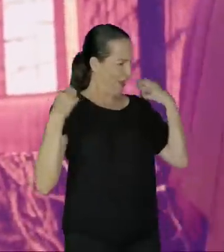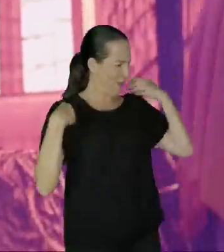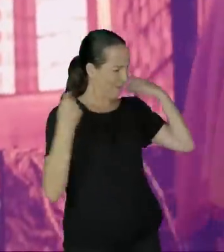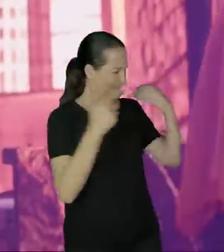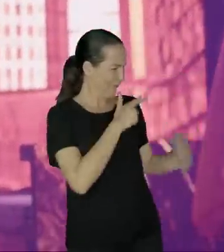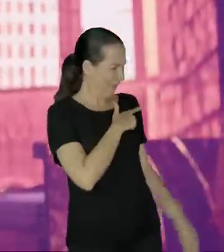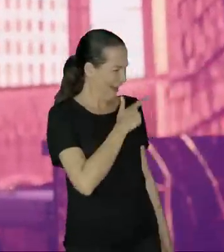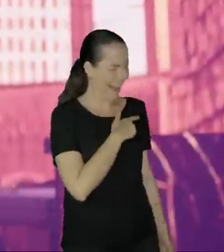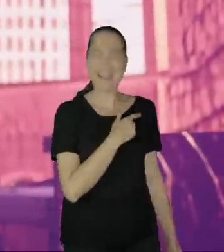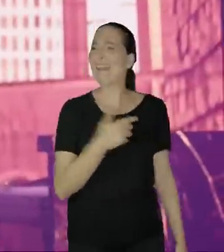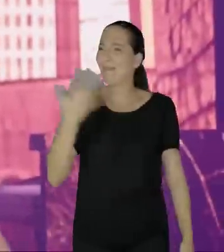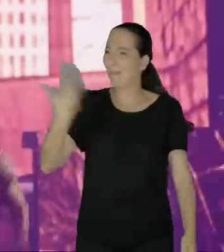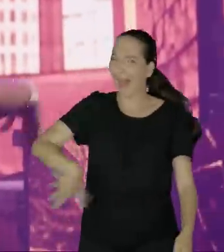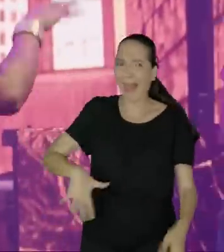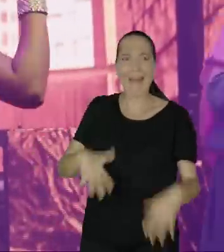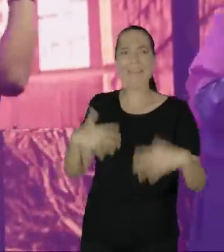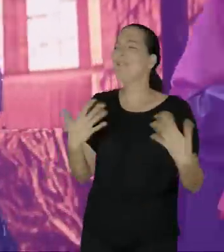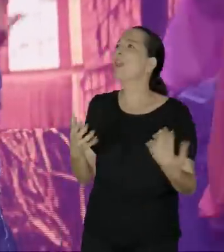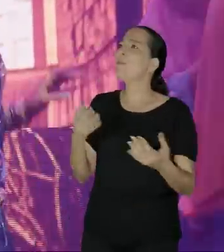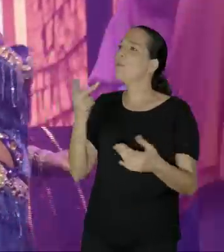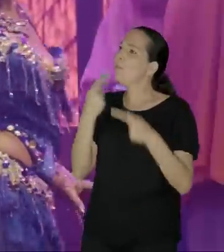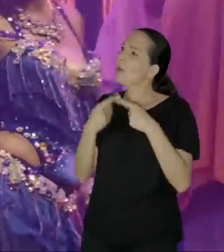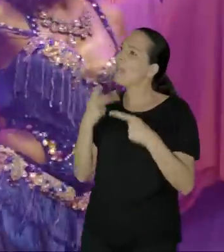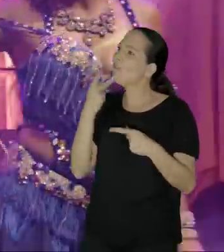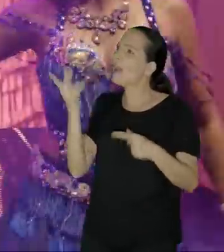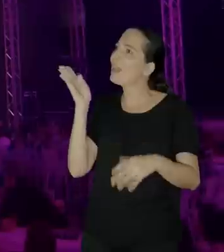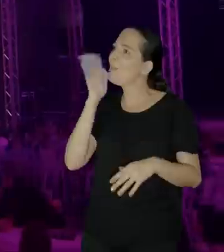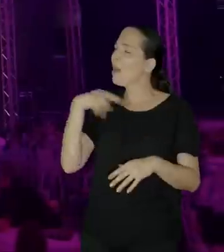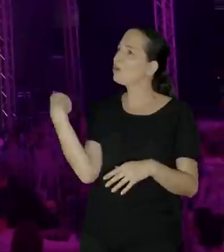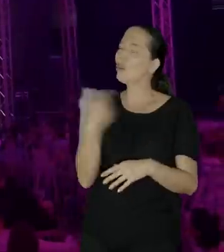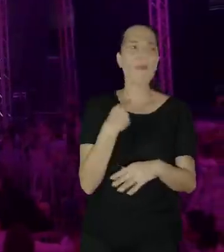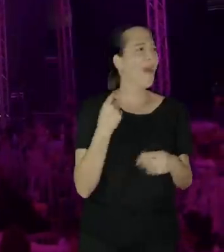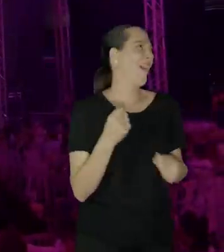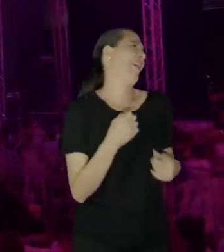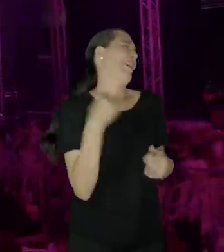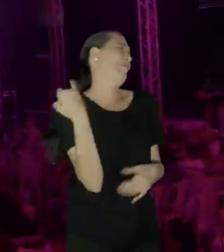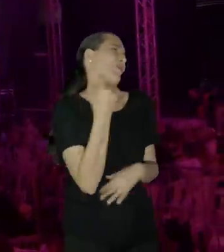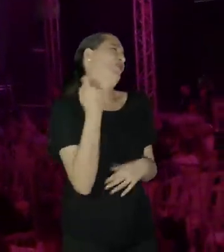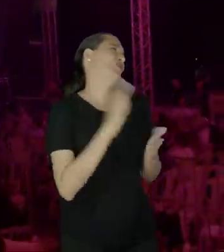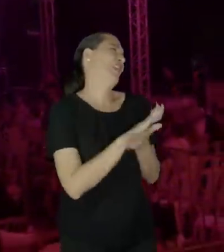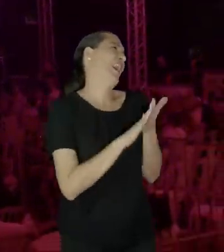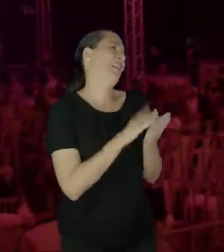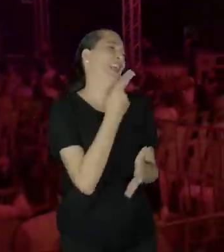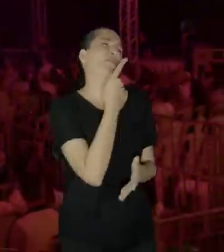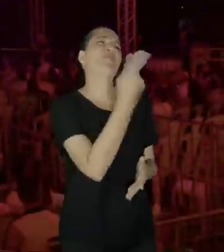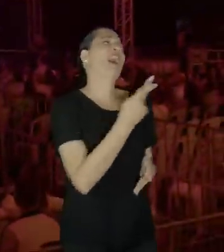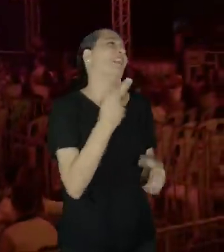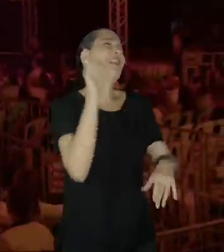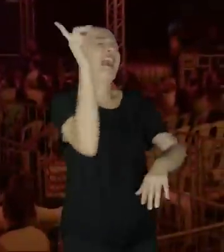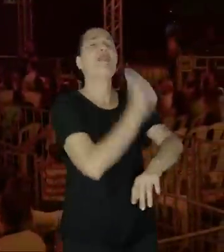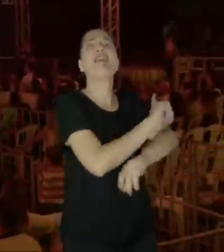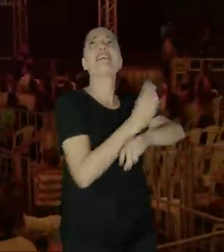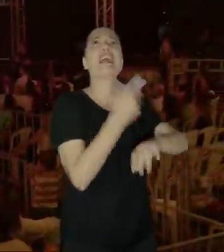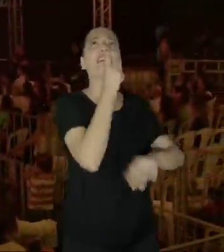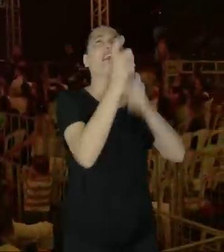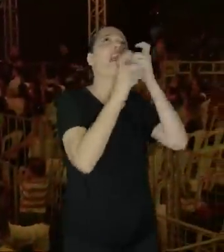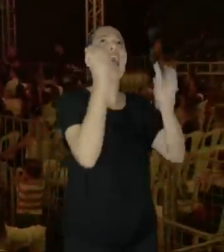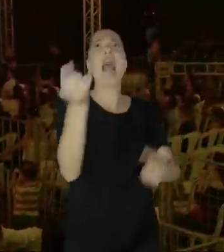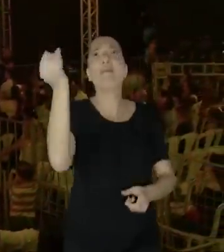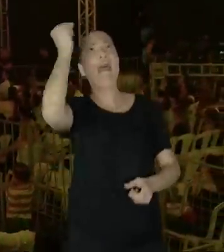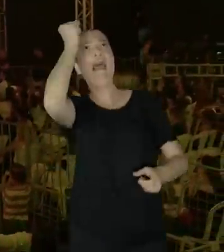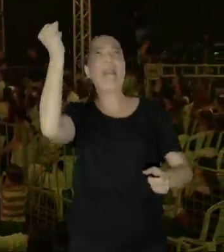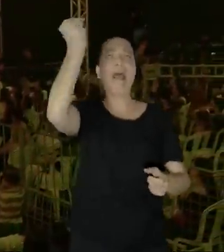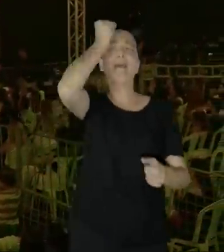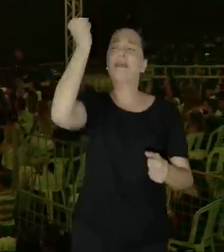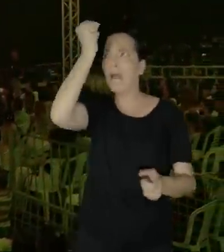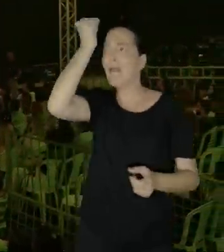de nós. O que me importa se um lunático fica gritando no meio do deserto? Arrependei-vos! Herodes, até